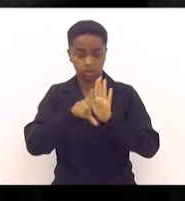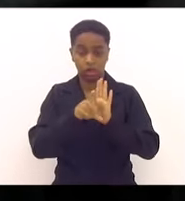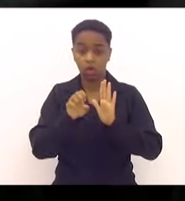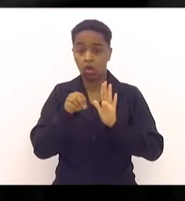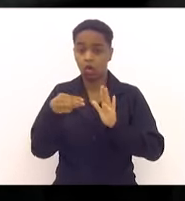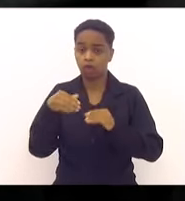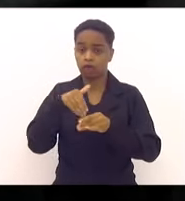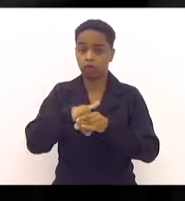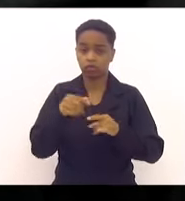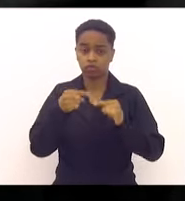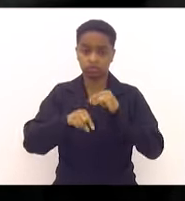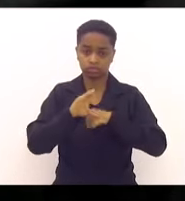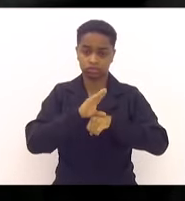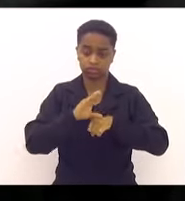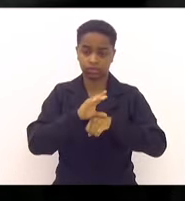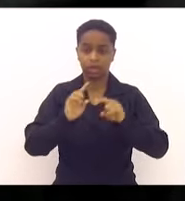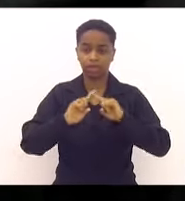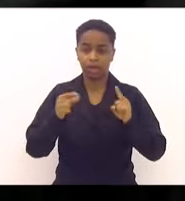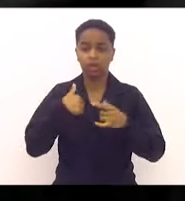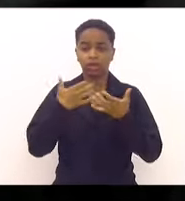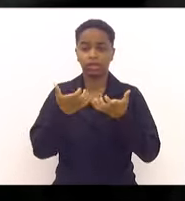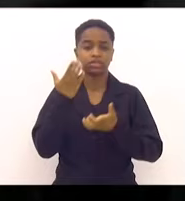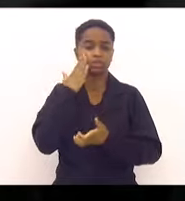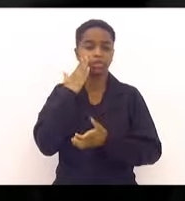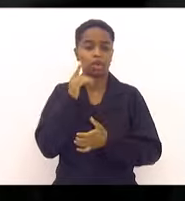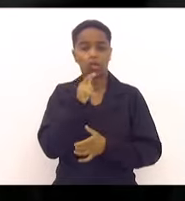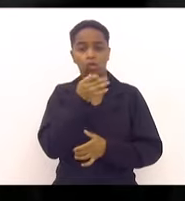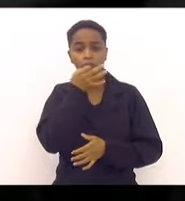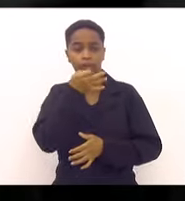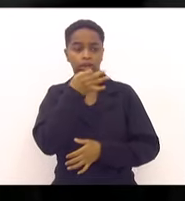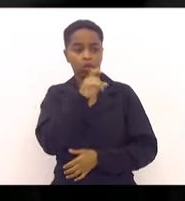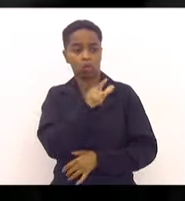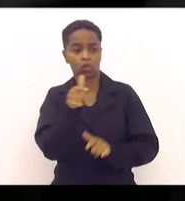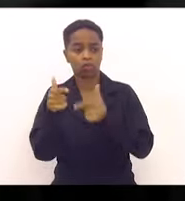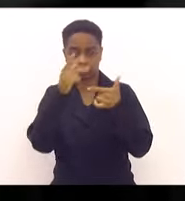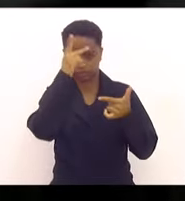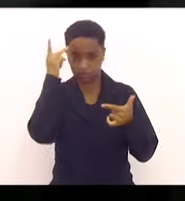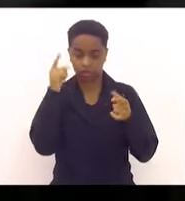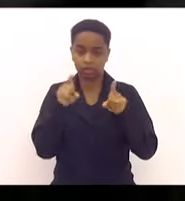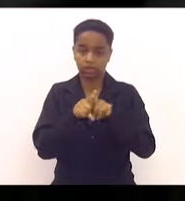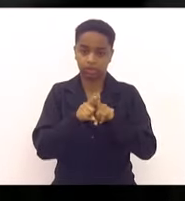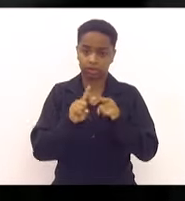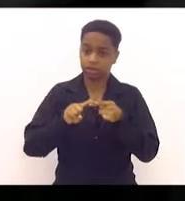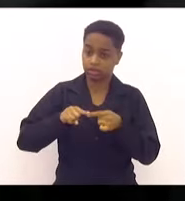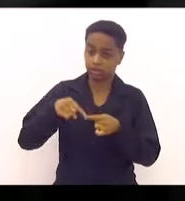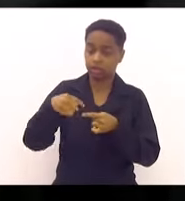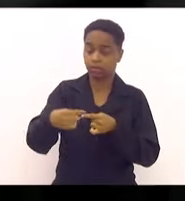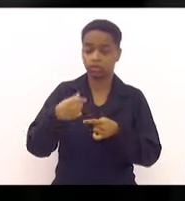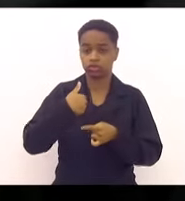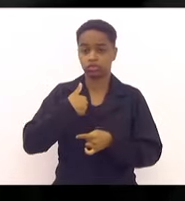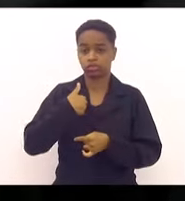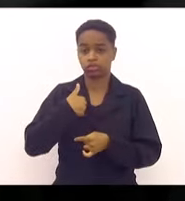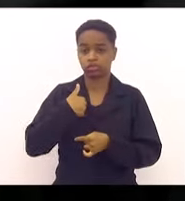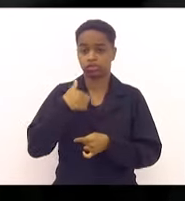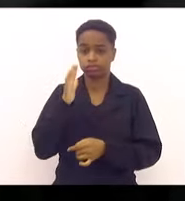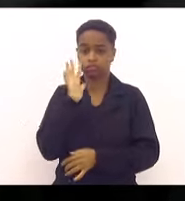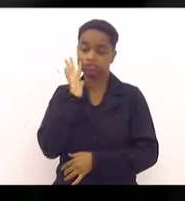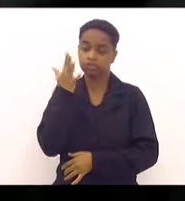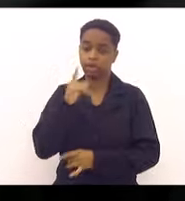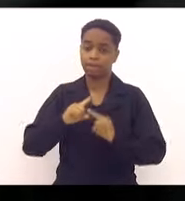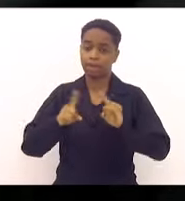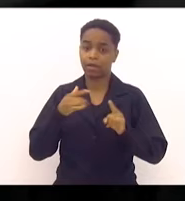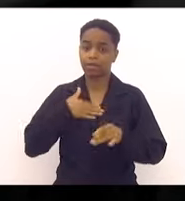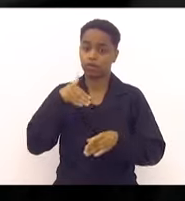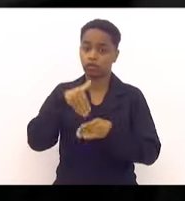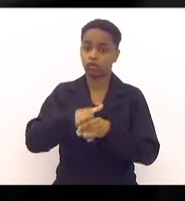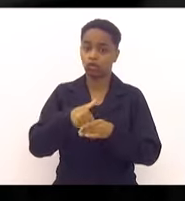voto pela inconstitucionalidade. Mas aí eu vou ouvir também aí os outros colegas e vou fazendo o juízo de valor. Mas, a princípio, o meu voto seria